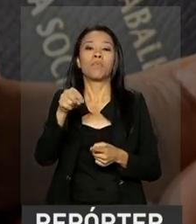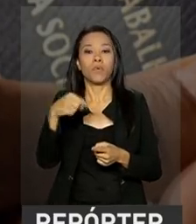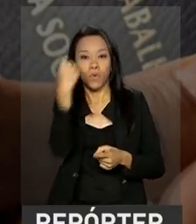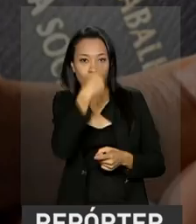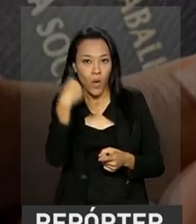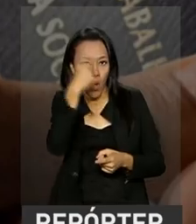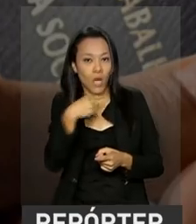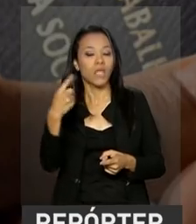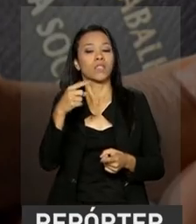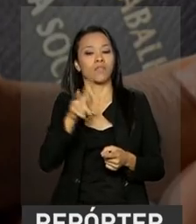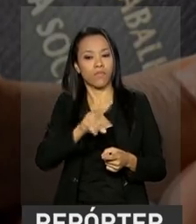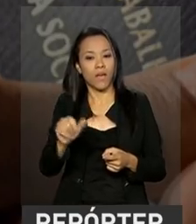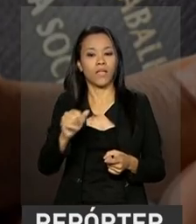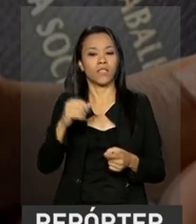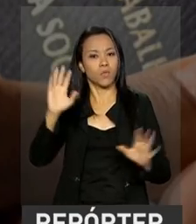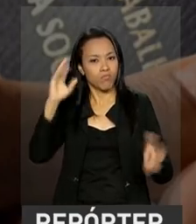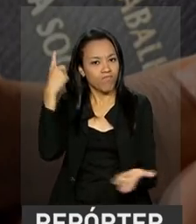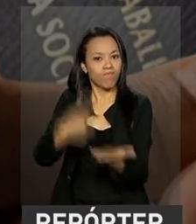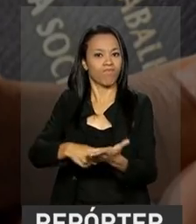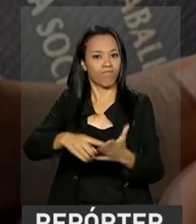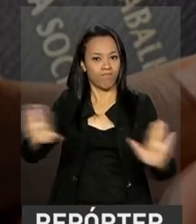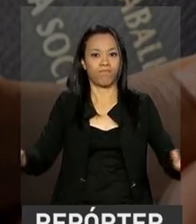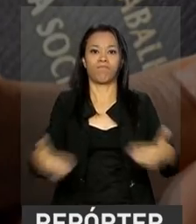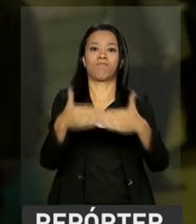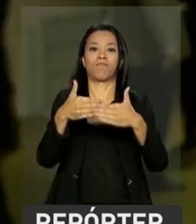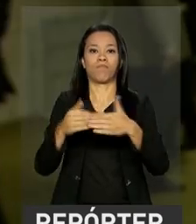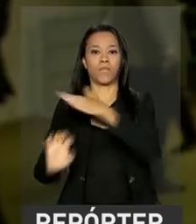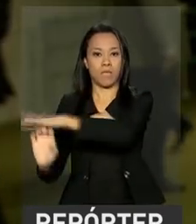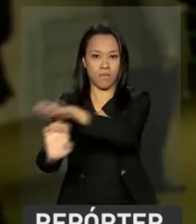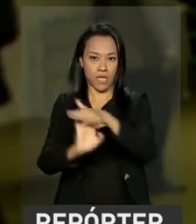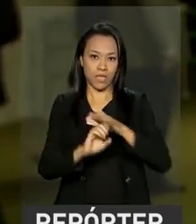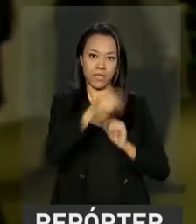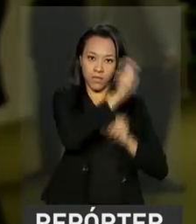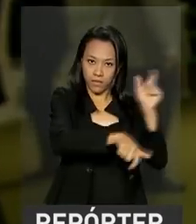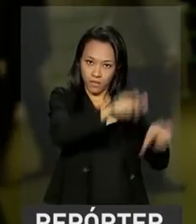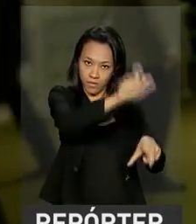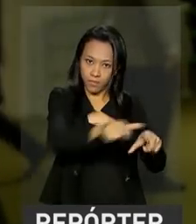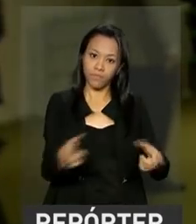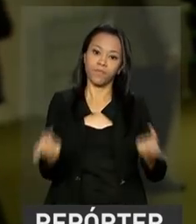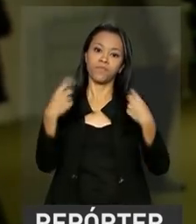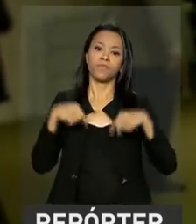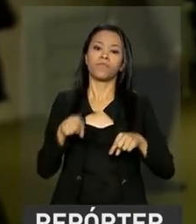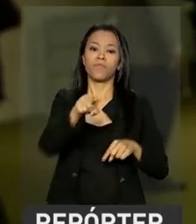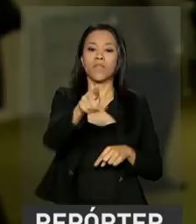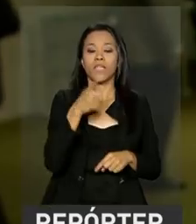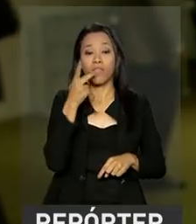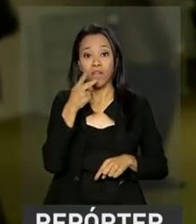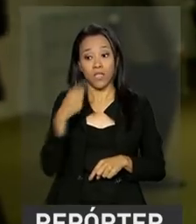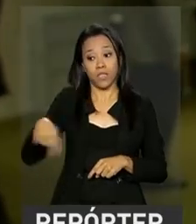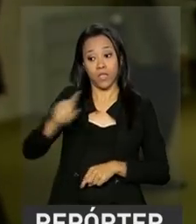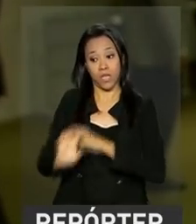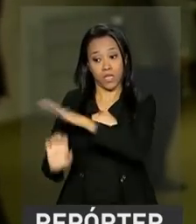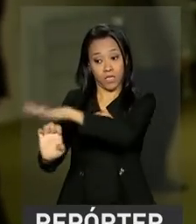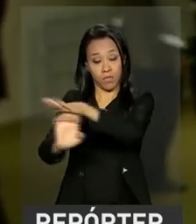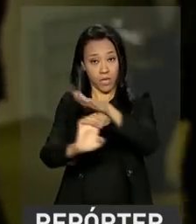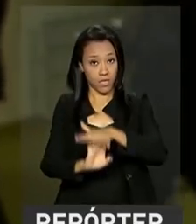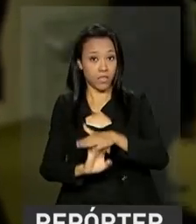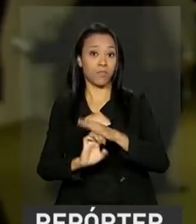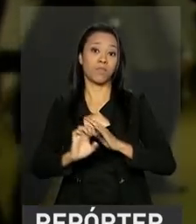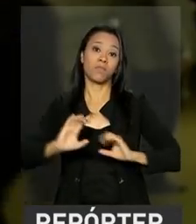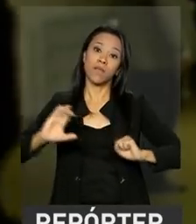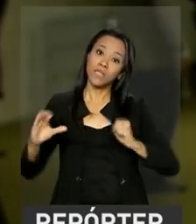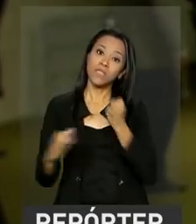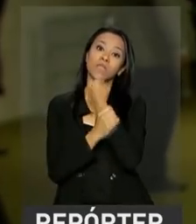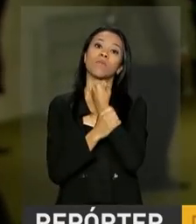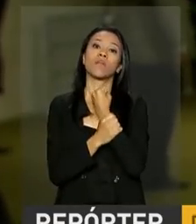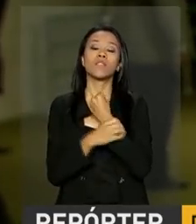acertados entre patrões e empregados acima de tudo o patrão mas vai ter mais segurança que